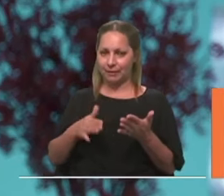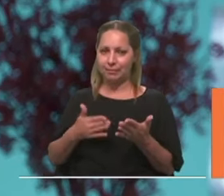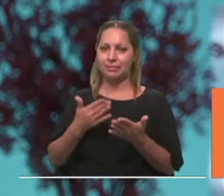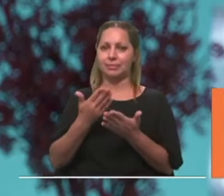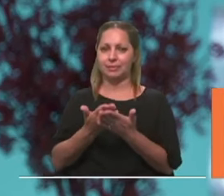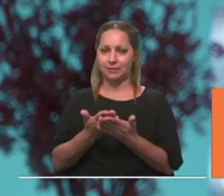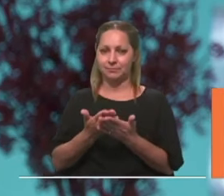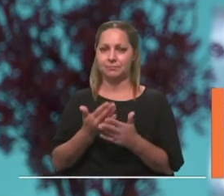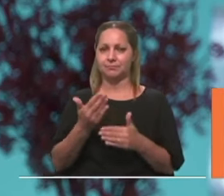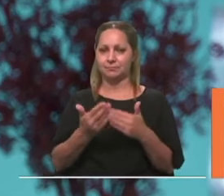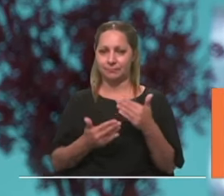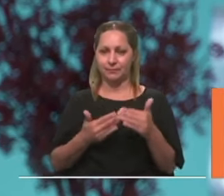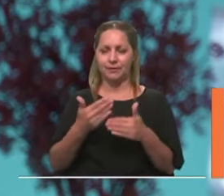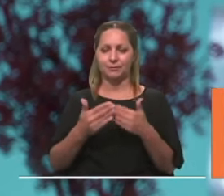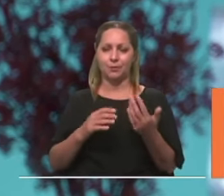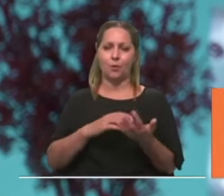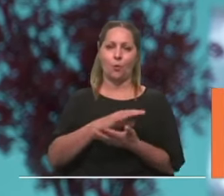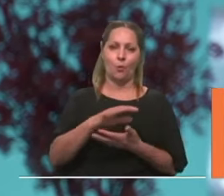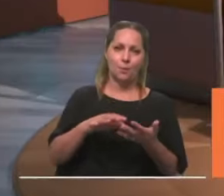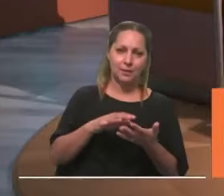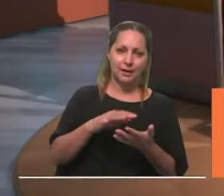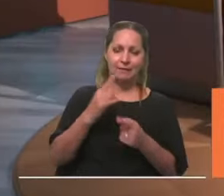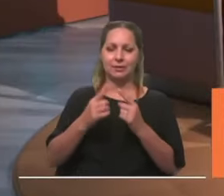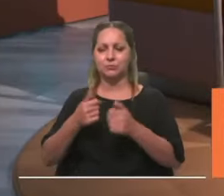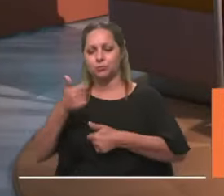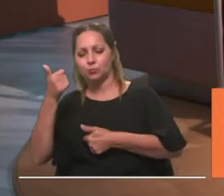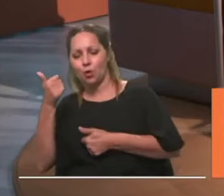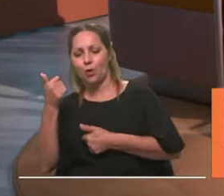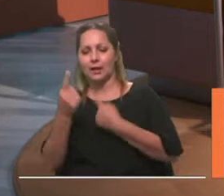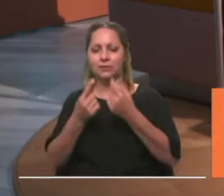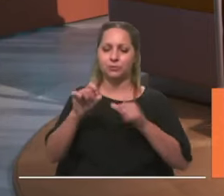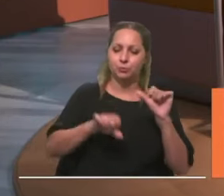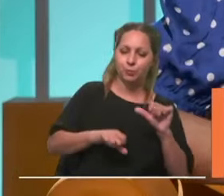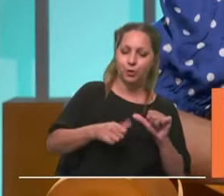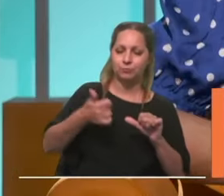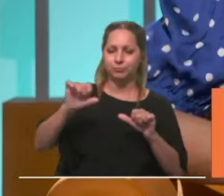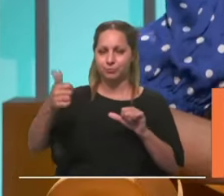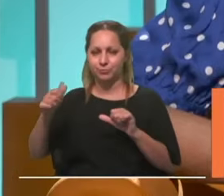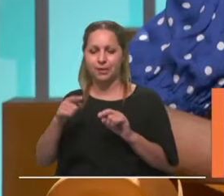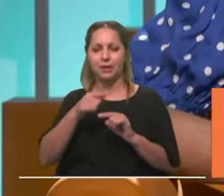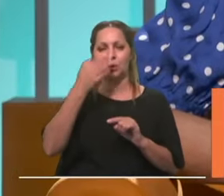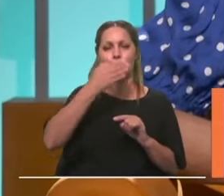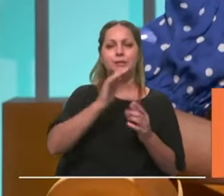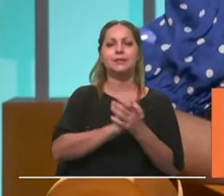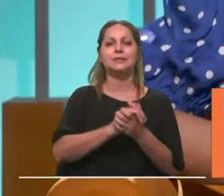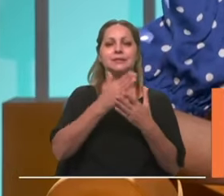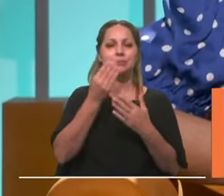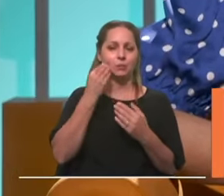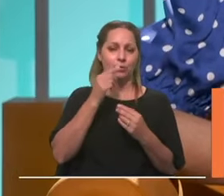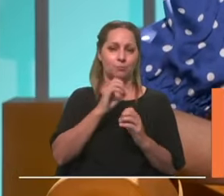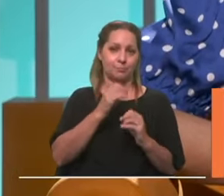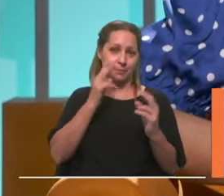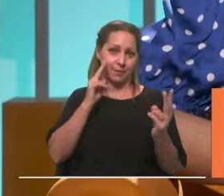e depois as coisas foram-se complicando e melhorando, houve ali uns altos e baixos, mas nunca quis... O dia do casamento, como é que foi? Portanto, primeiro há aquele impacto, não é? E